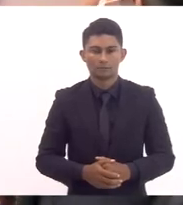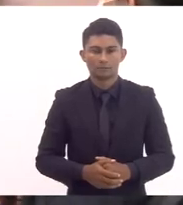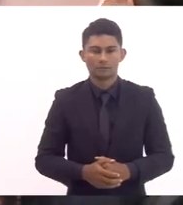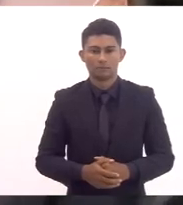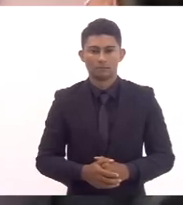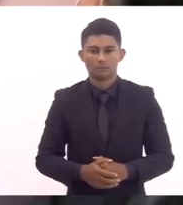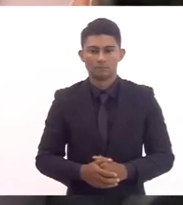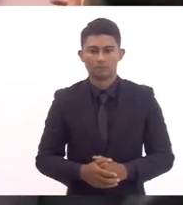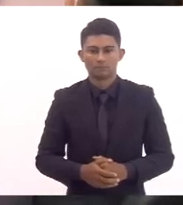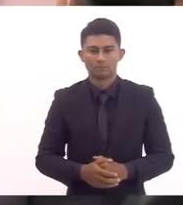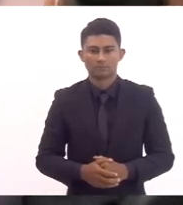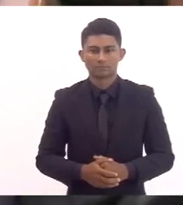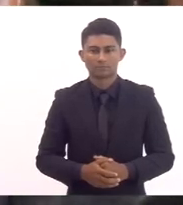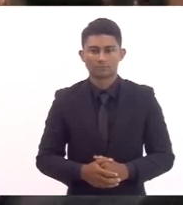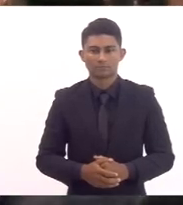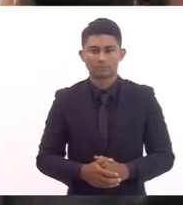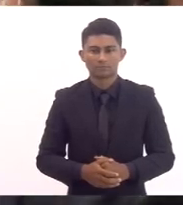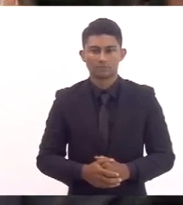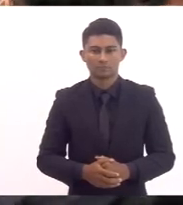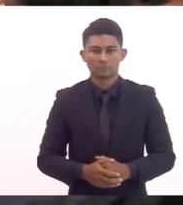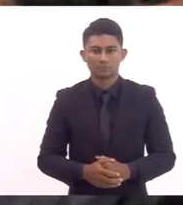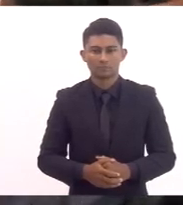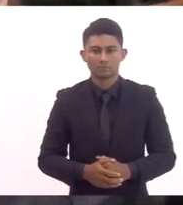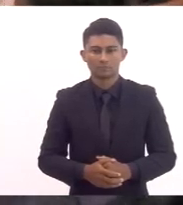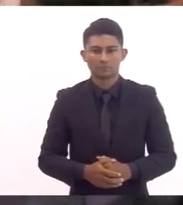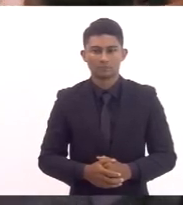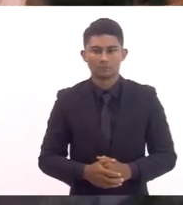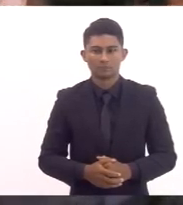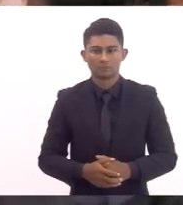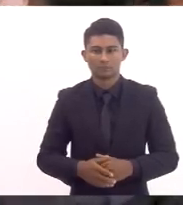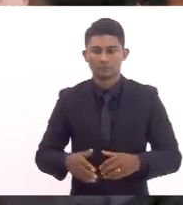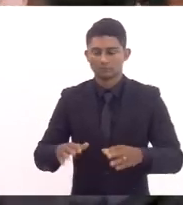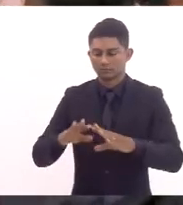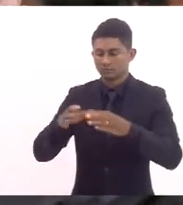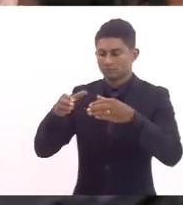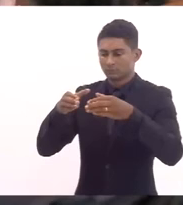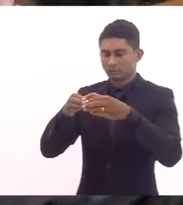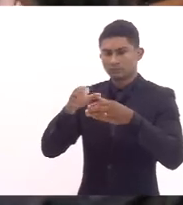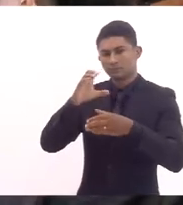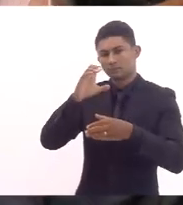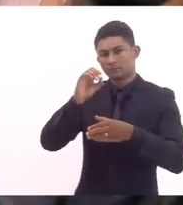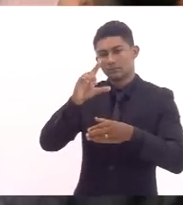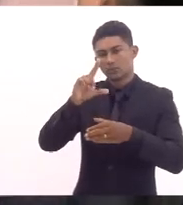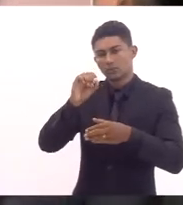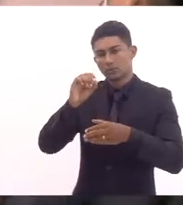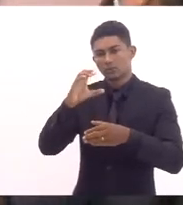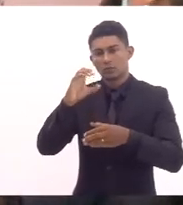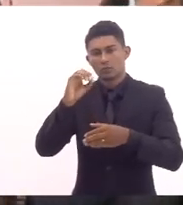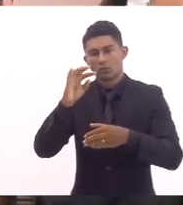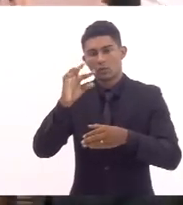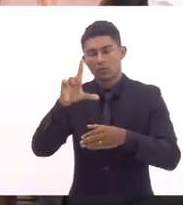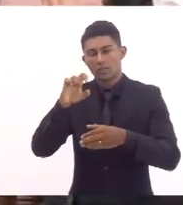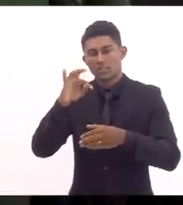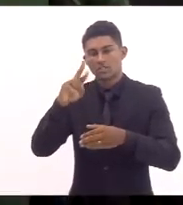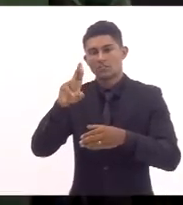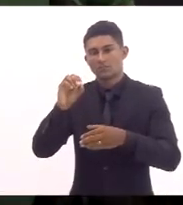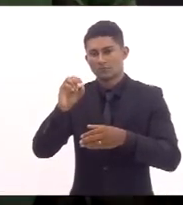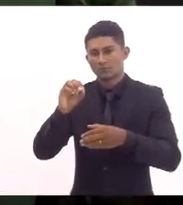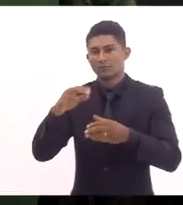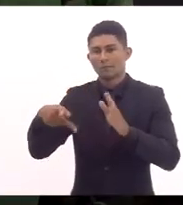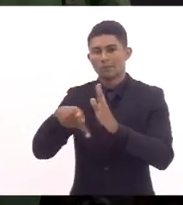E aí o grupo colo coletivo Rio das Ostras a